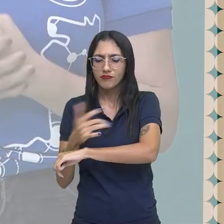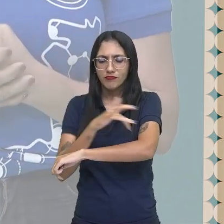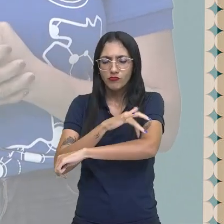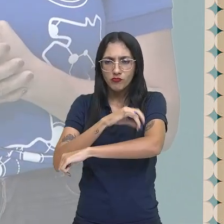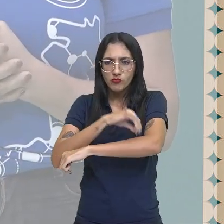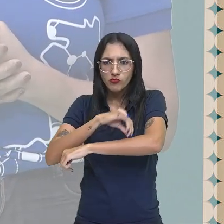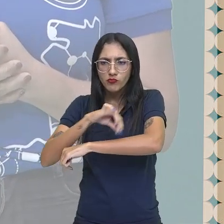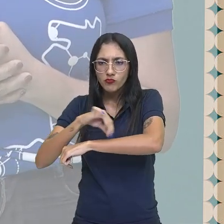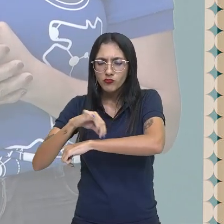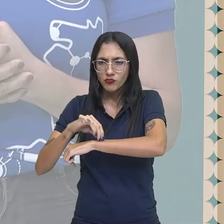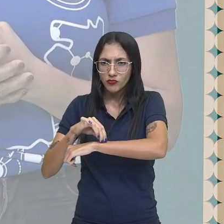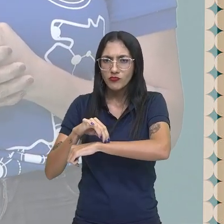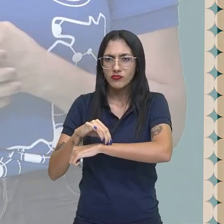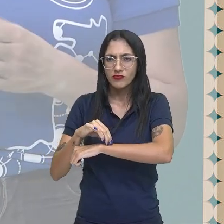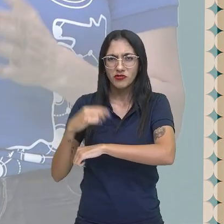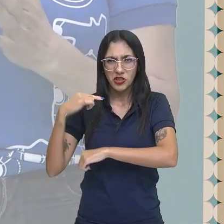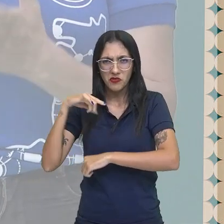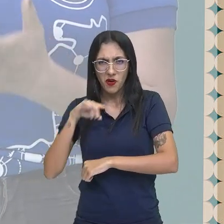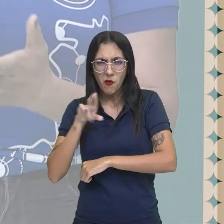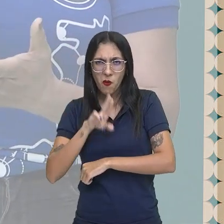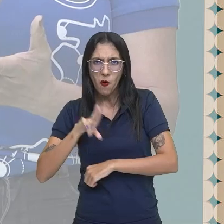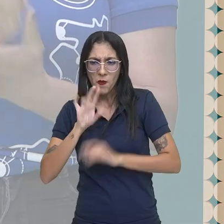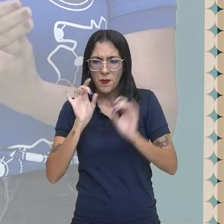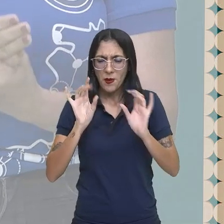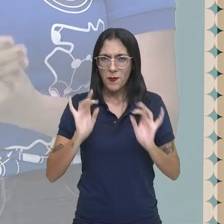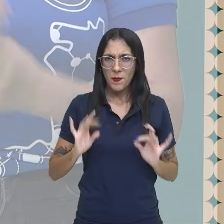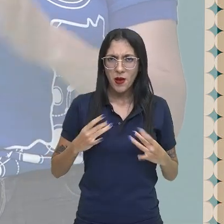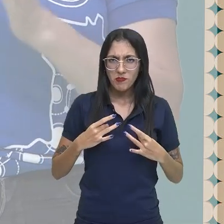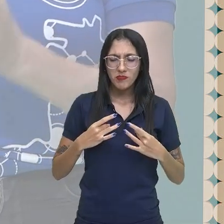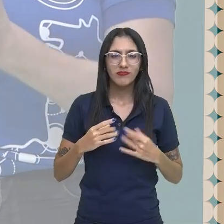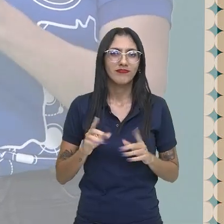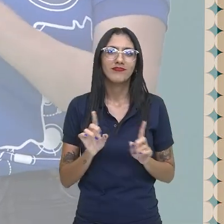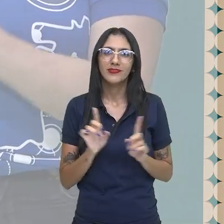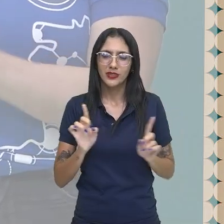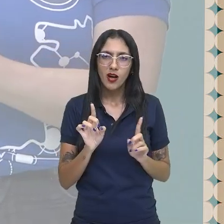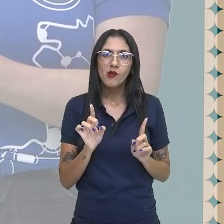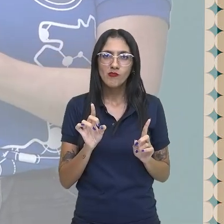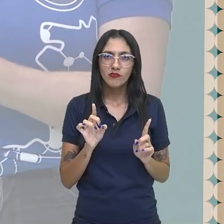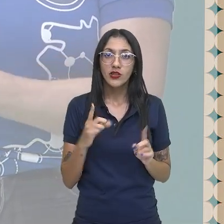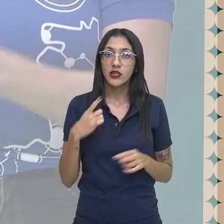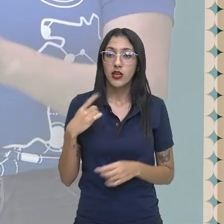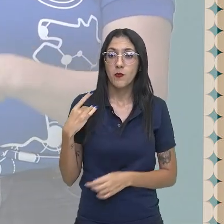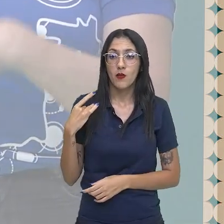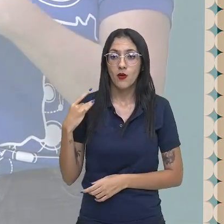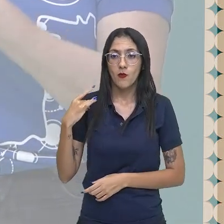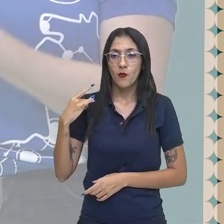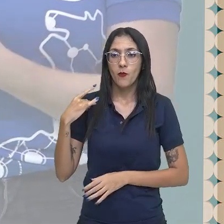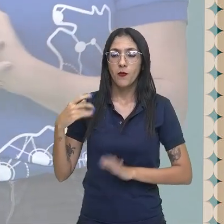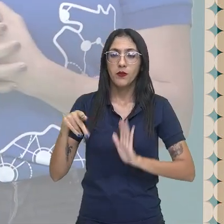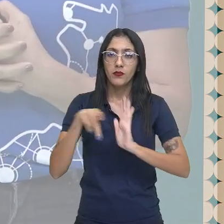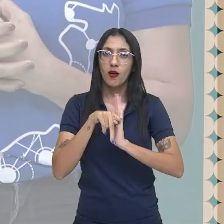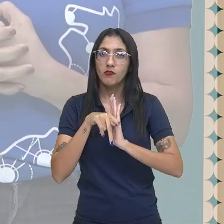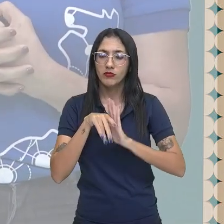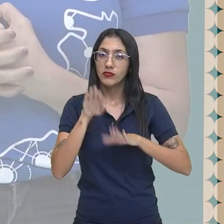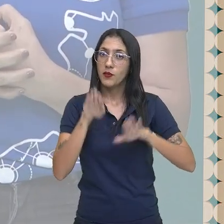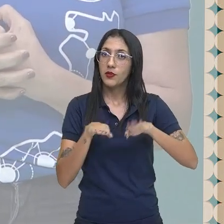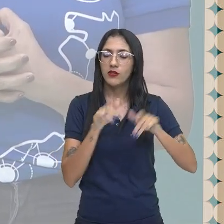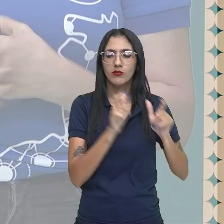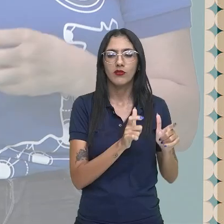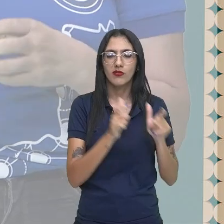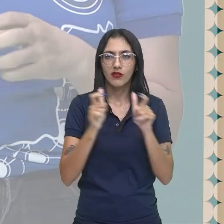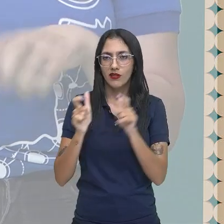vai assim? Não, a gente tem roupa específica para determinados lugares,